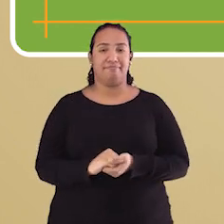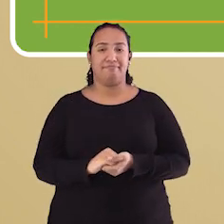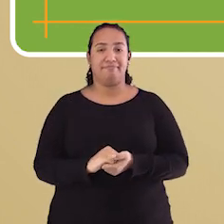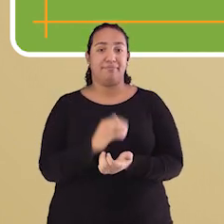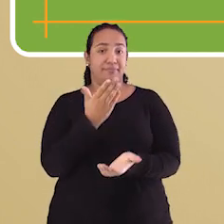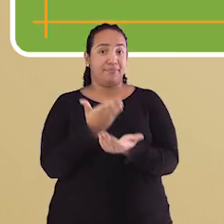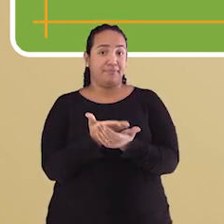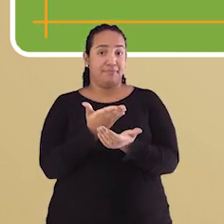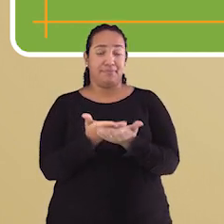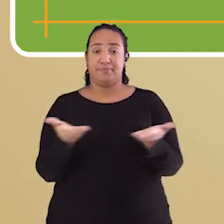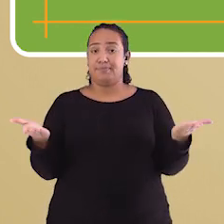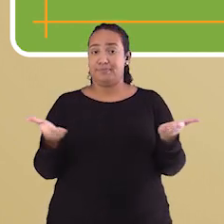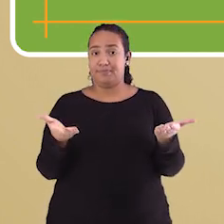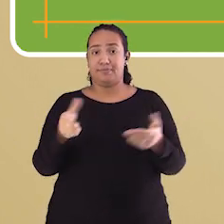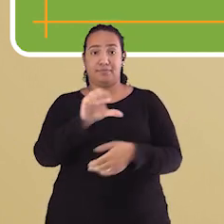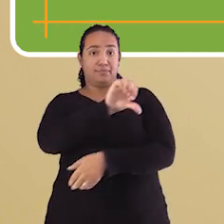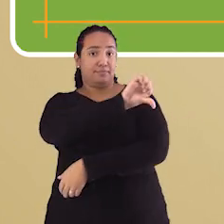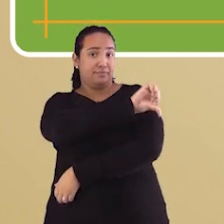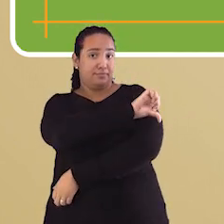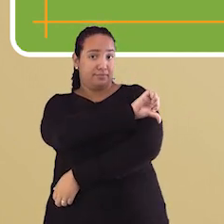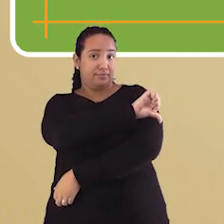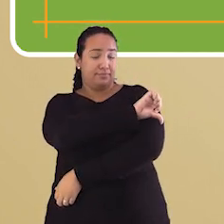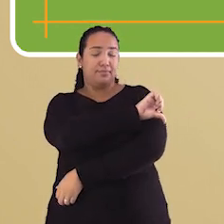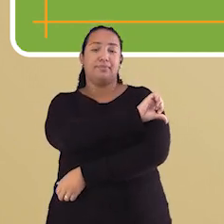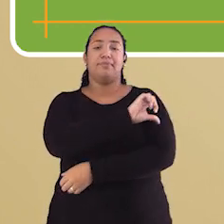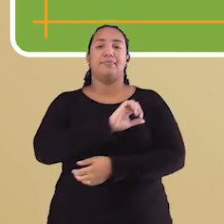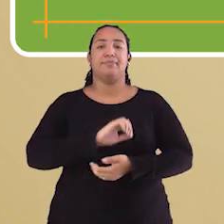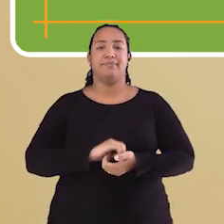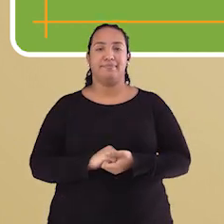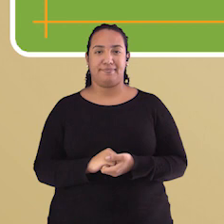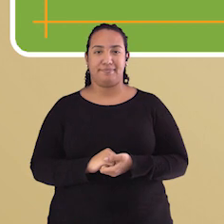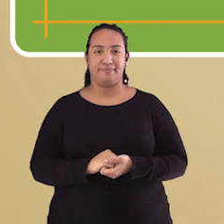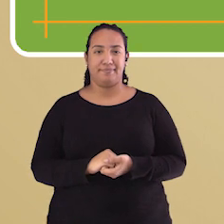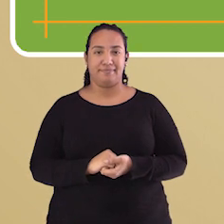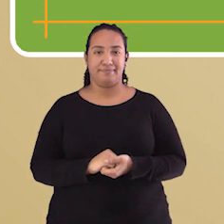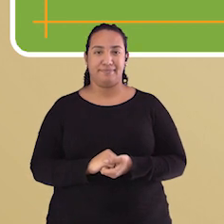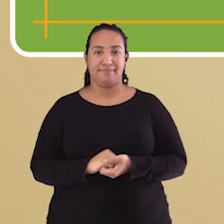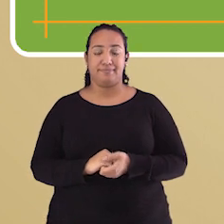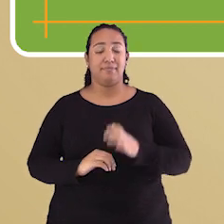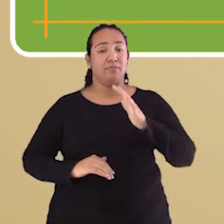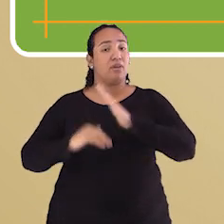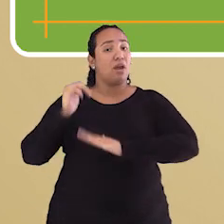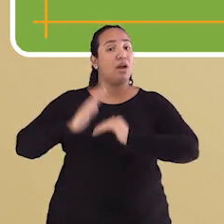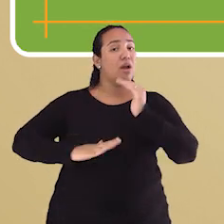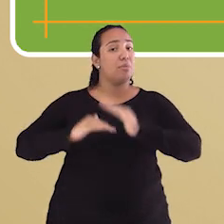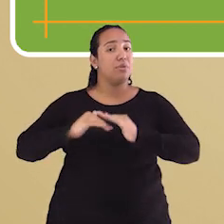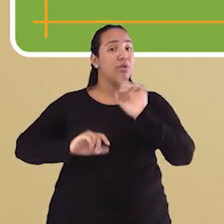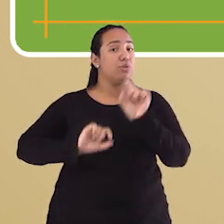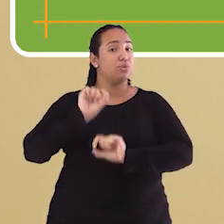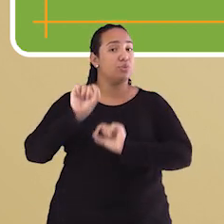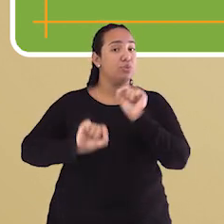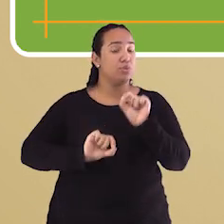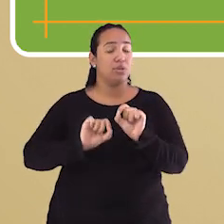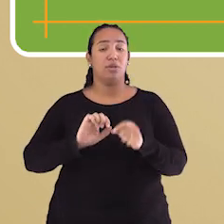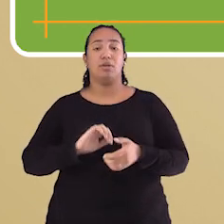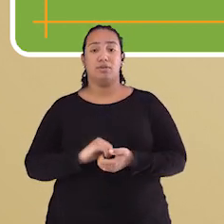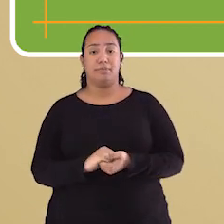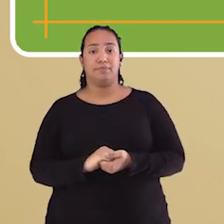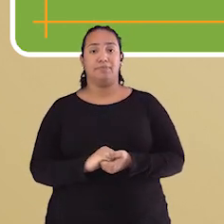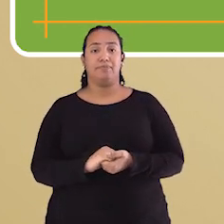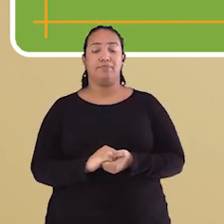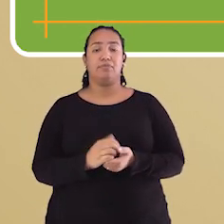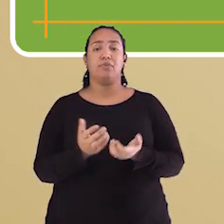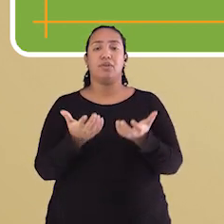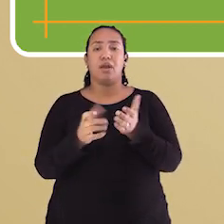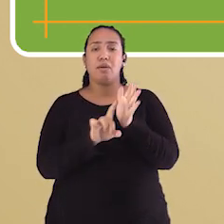acompanhando. Esta aula é do 9º ano do ensino fundamental, anos finais, e trabalha a habilidade que